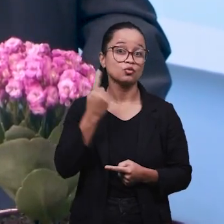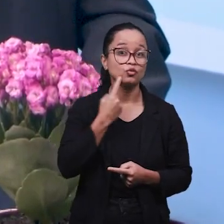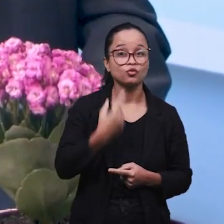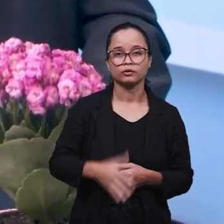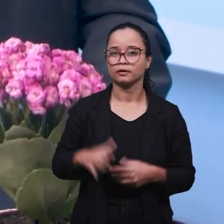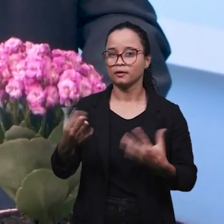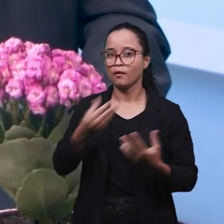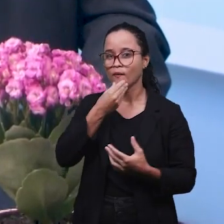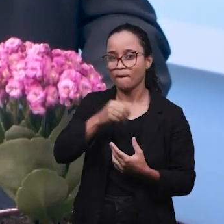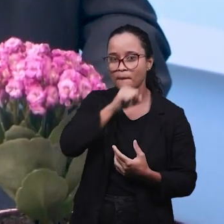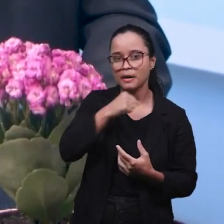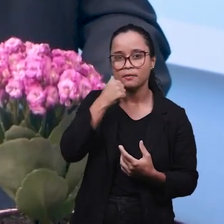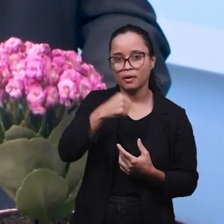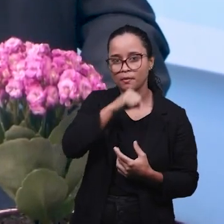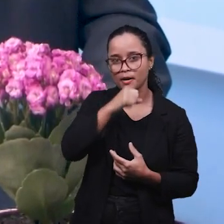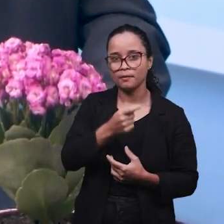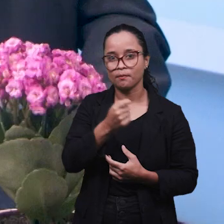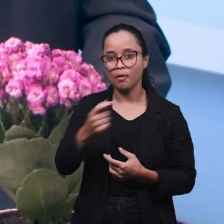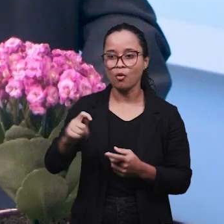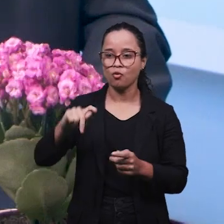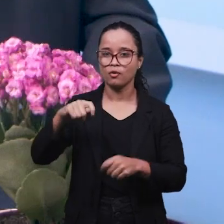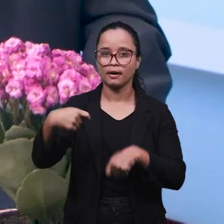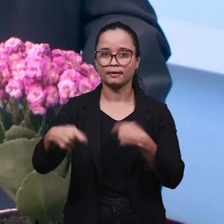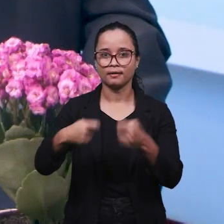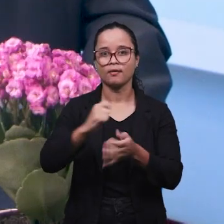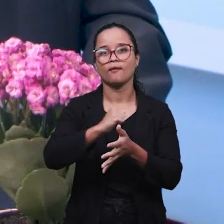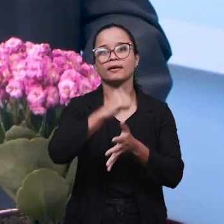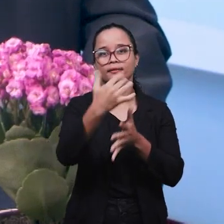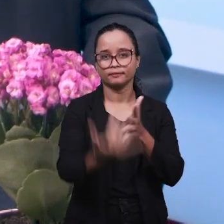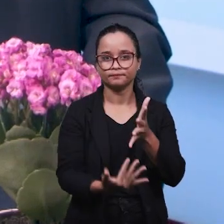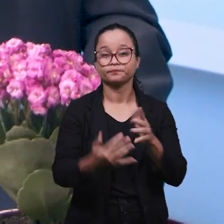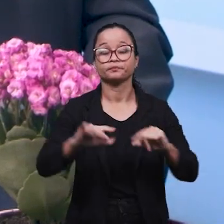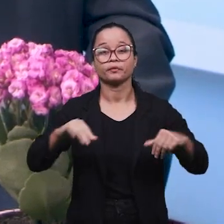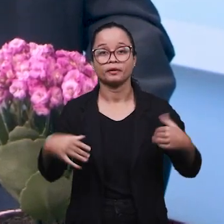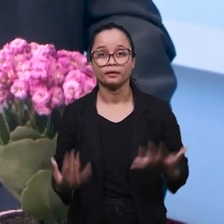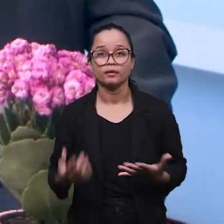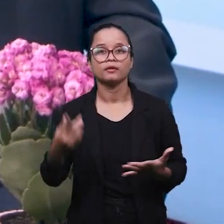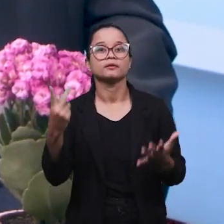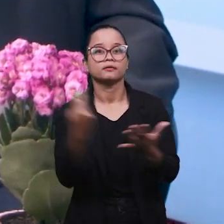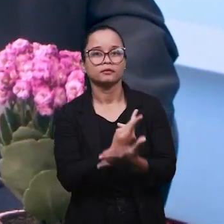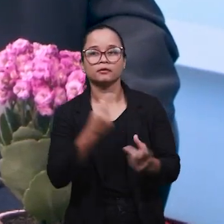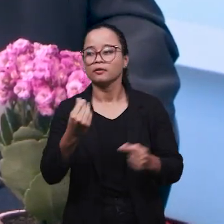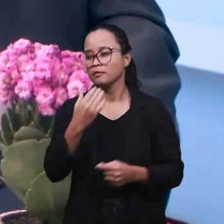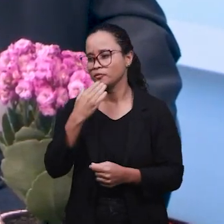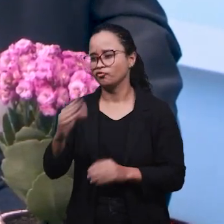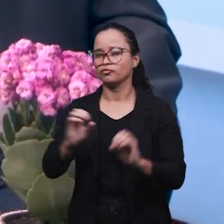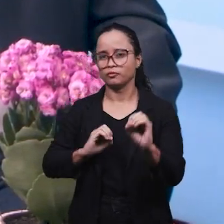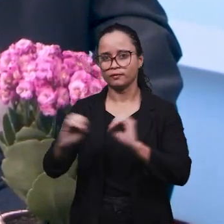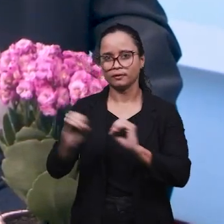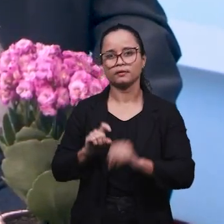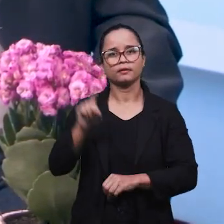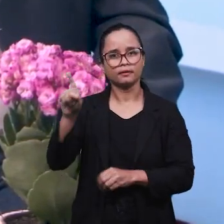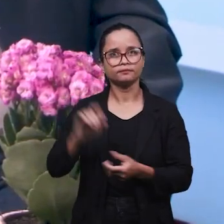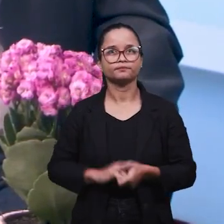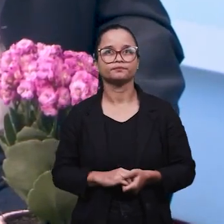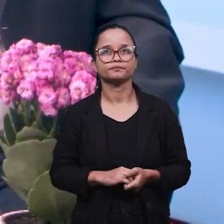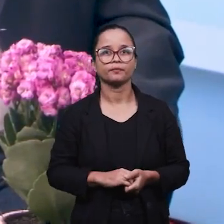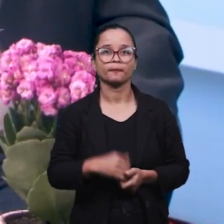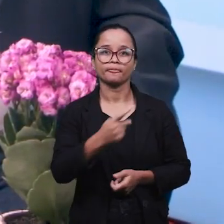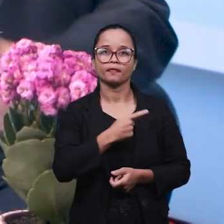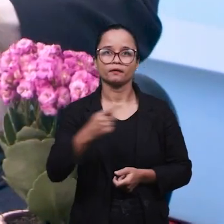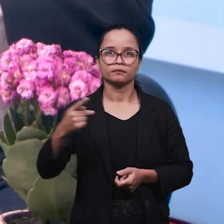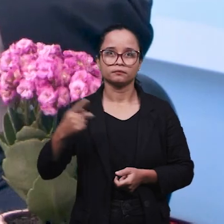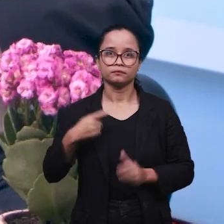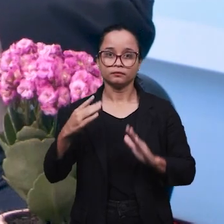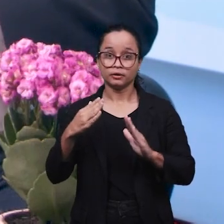sabiam poucos sinais de Libras, né? E aí o que acontece? Foi pedida uma oficina, nós fizemos lá, e o pastor